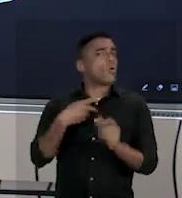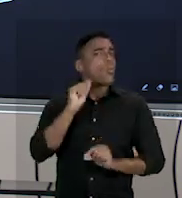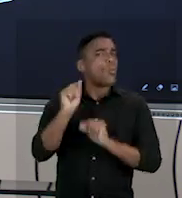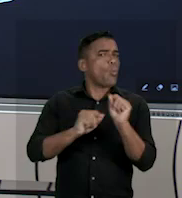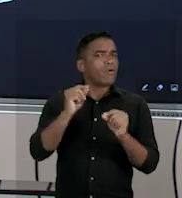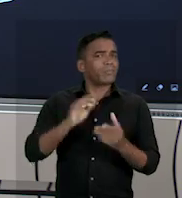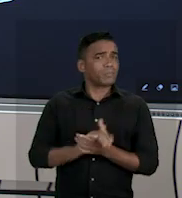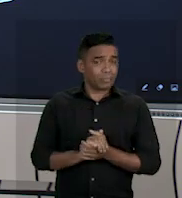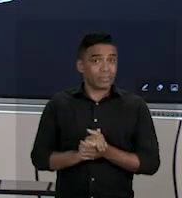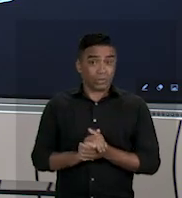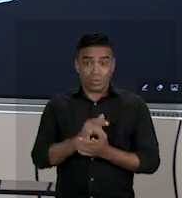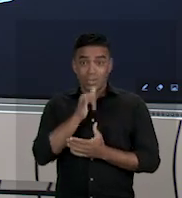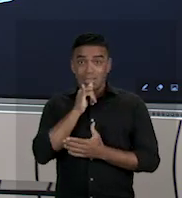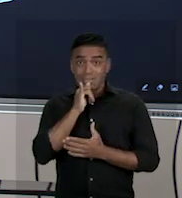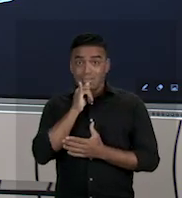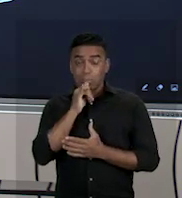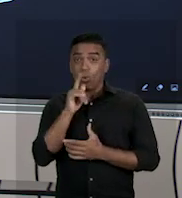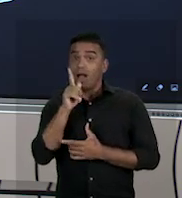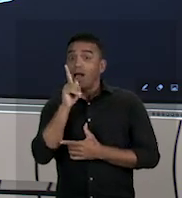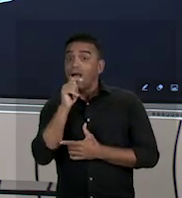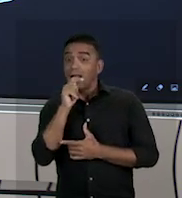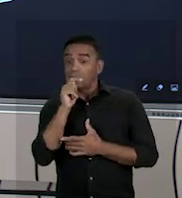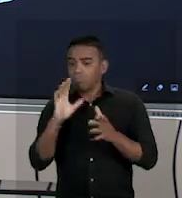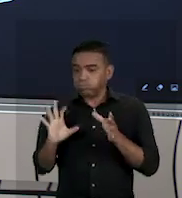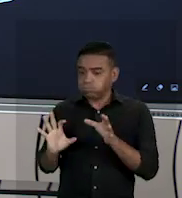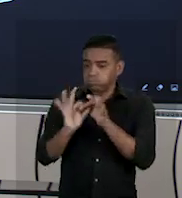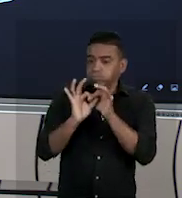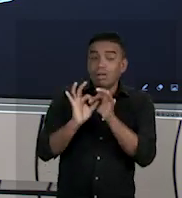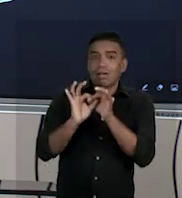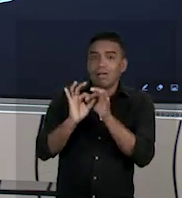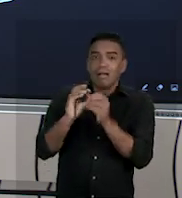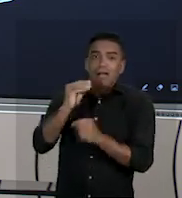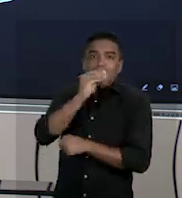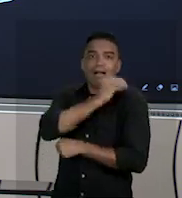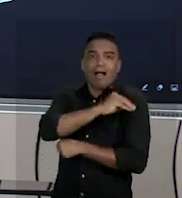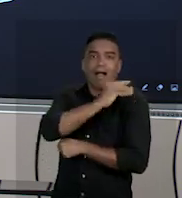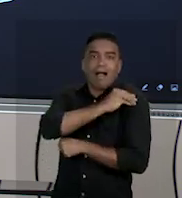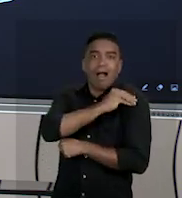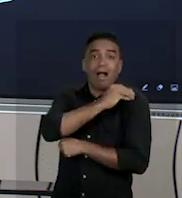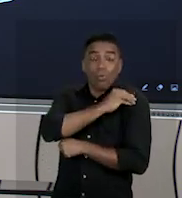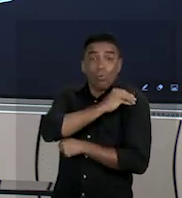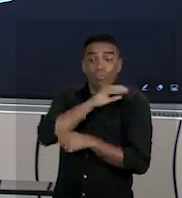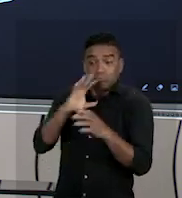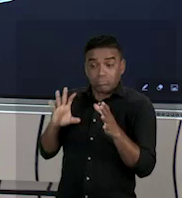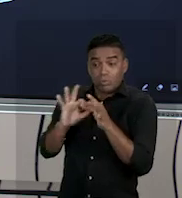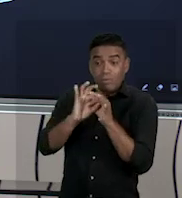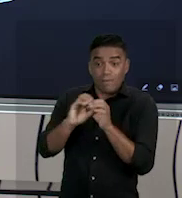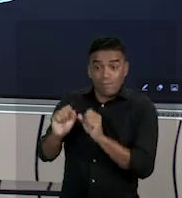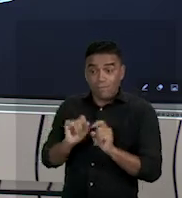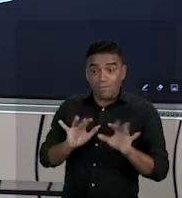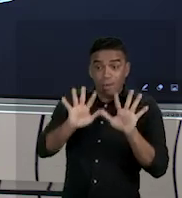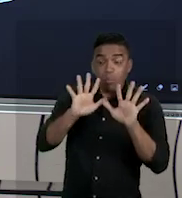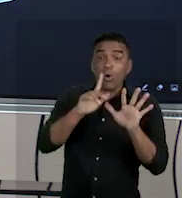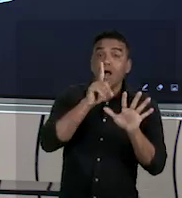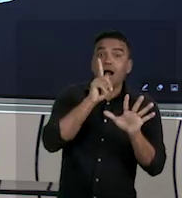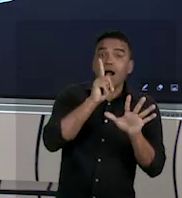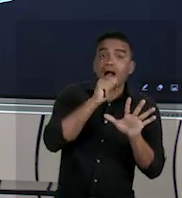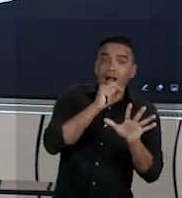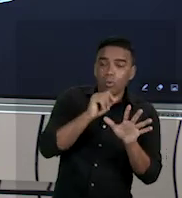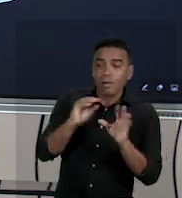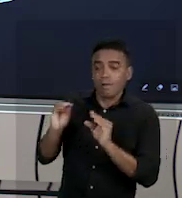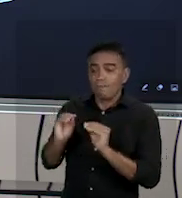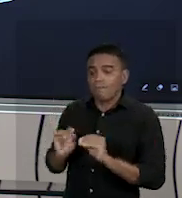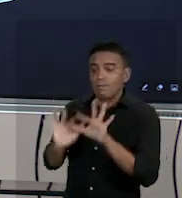que se eu coloco a água com o álcool, por exemplo, eu vou ter o vapor tanto da água quanto do álcool. Então, para que